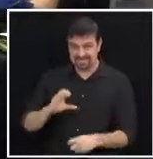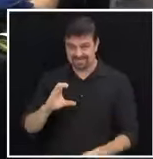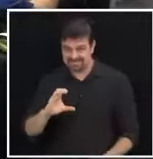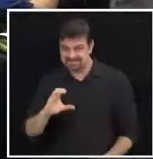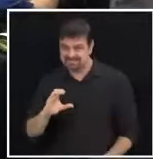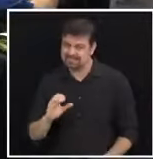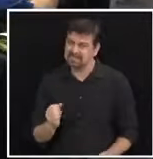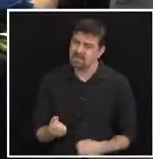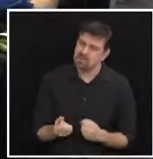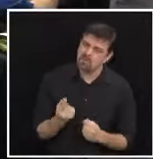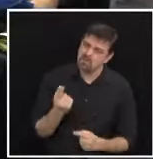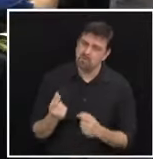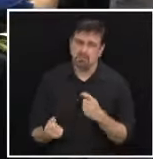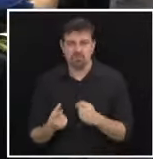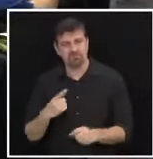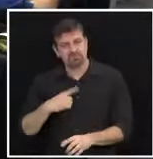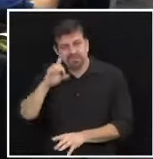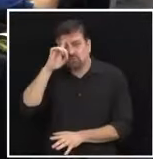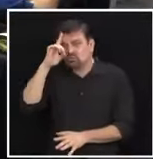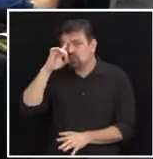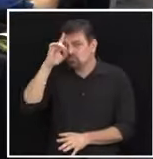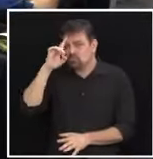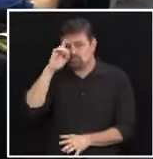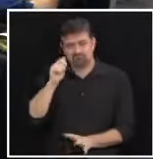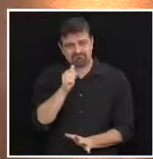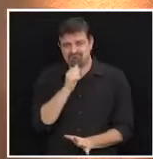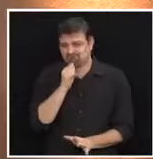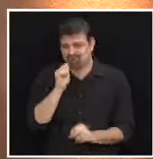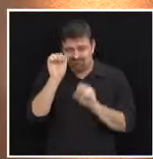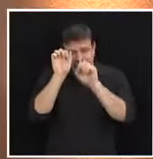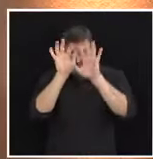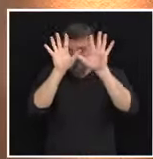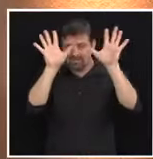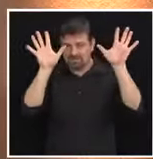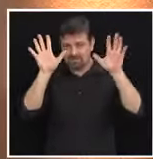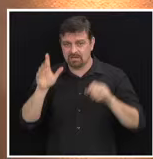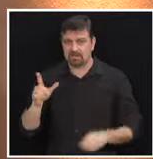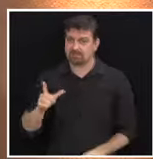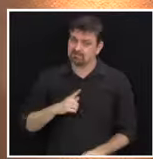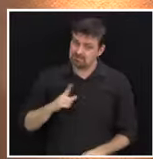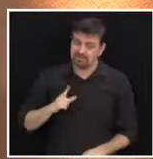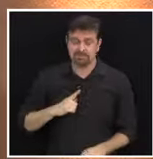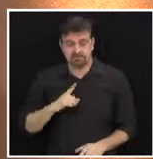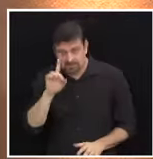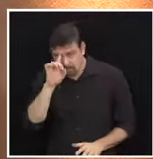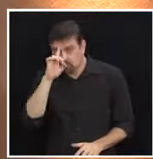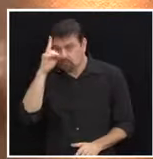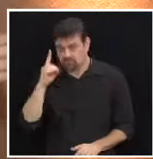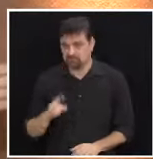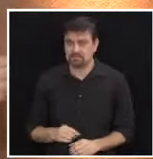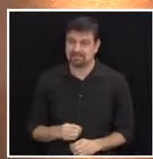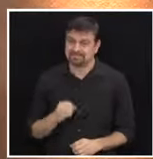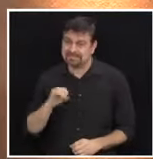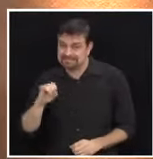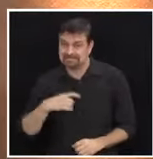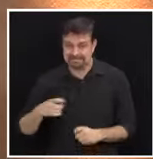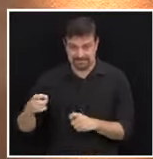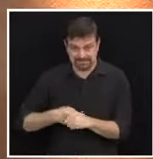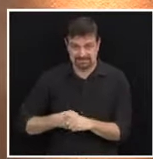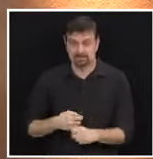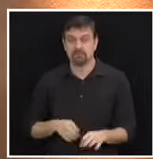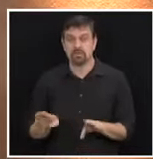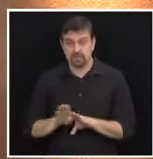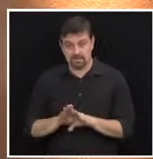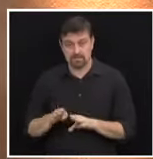ela é um pouco mais controversa. Tem algumas situações que ela é mais evidenciada, mas é um pouco mais controversa. E a transmissão